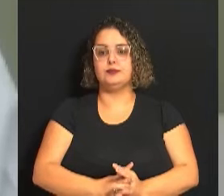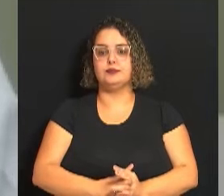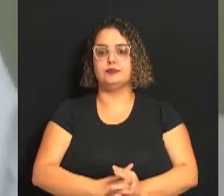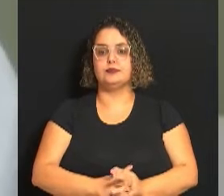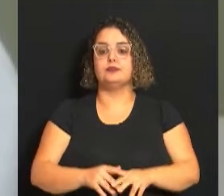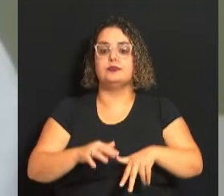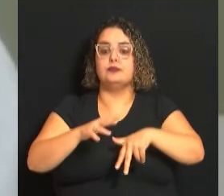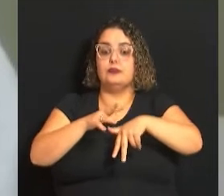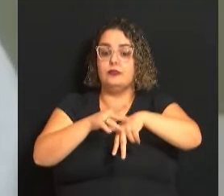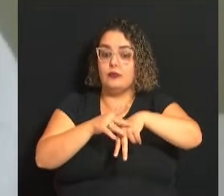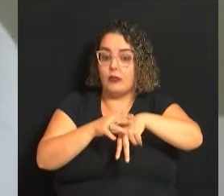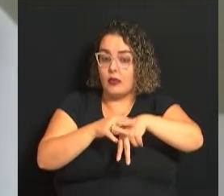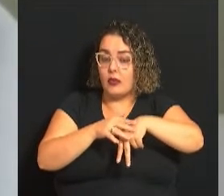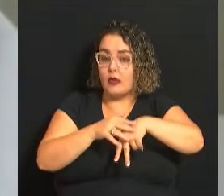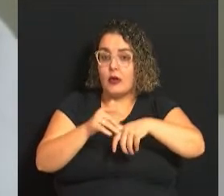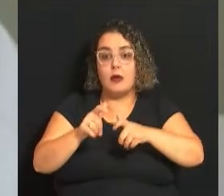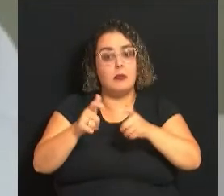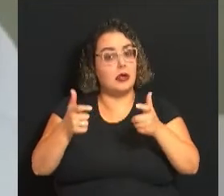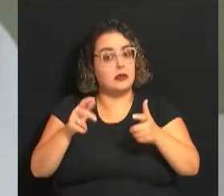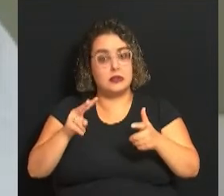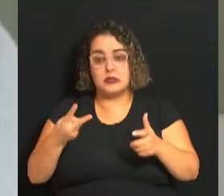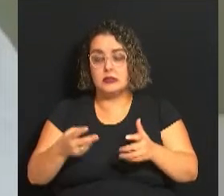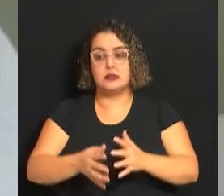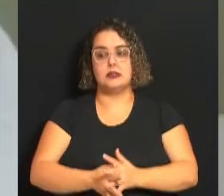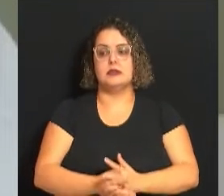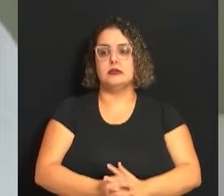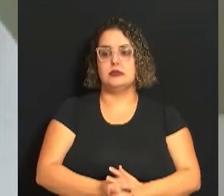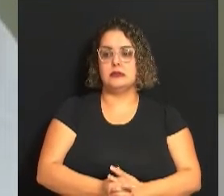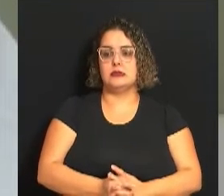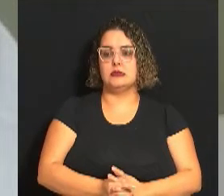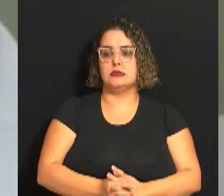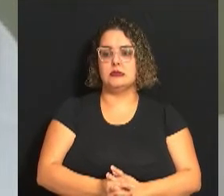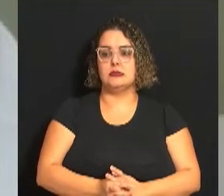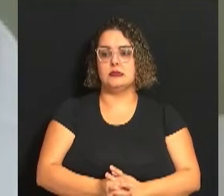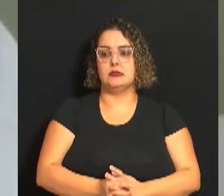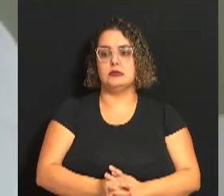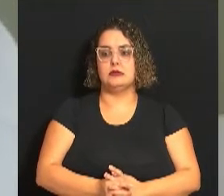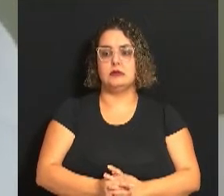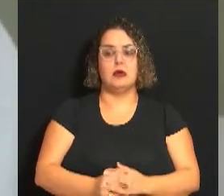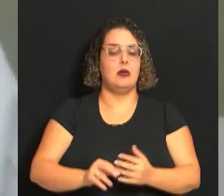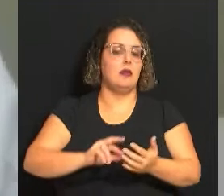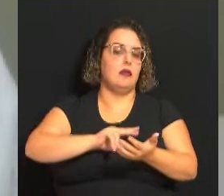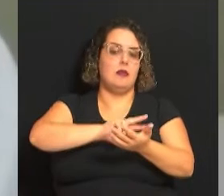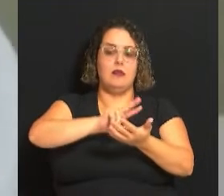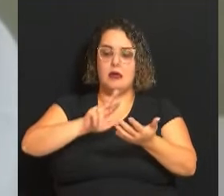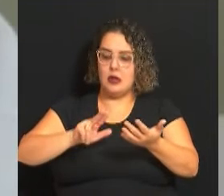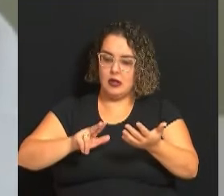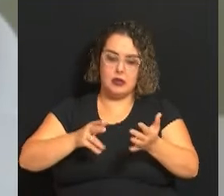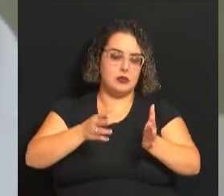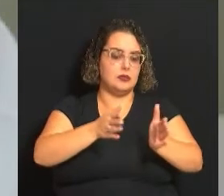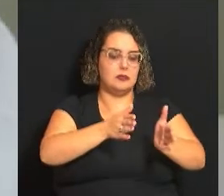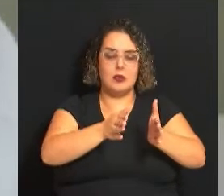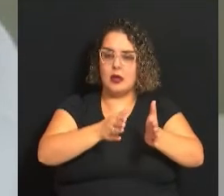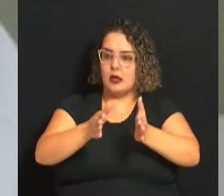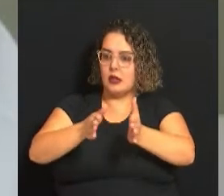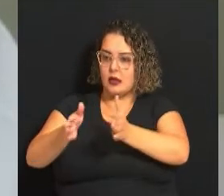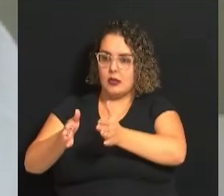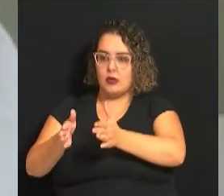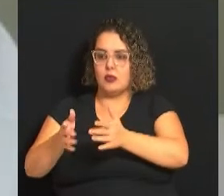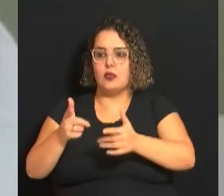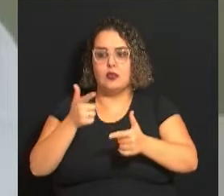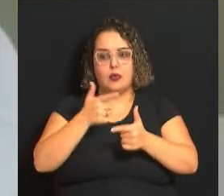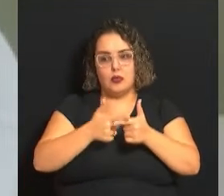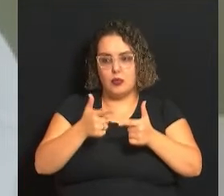paciente, a maioria das vezes, passa vários tempos com problemas,